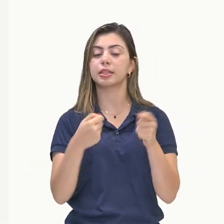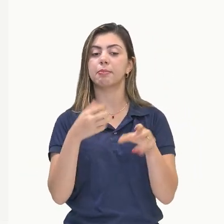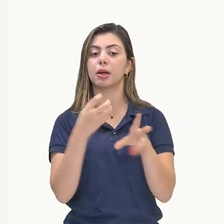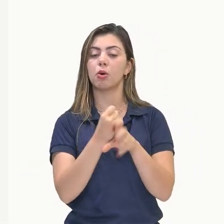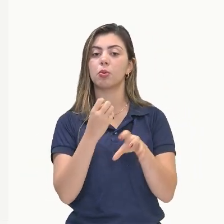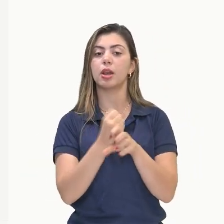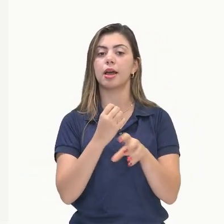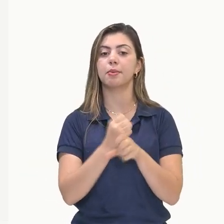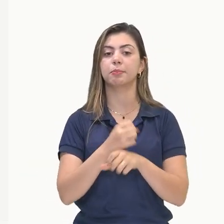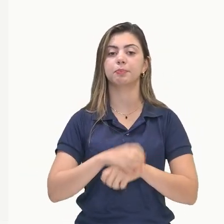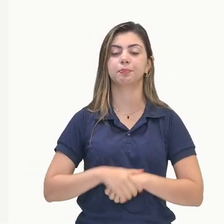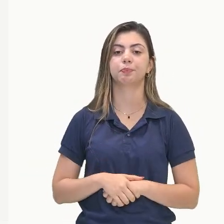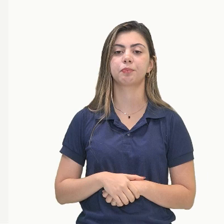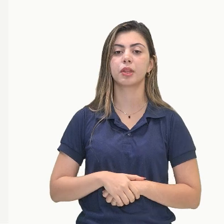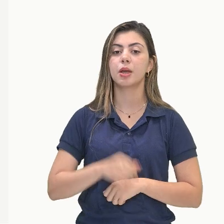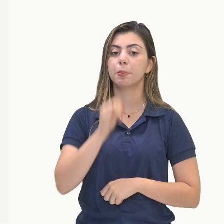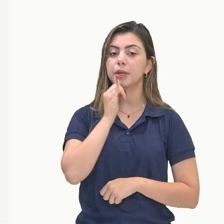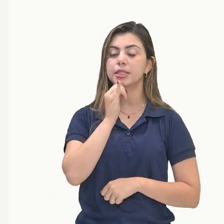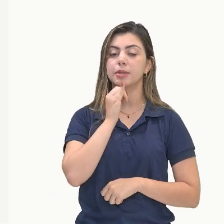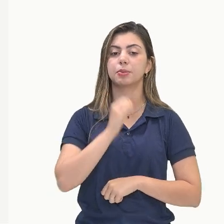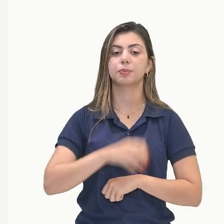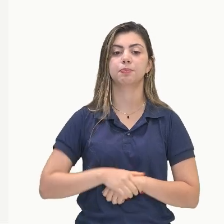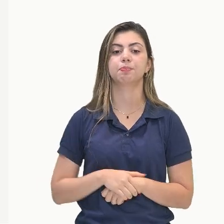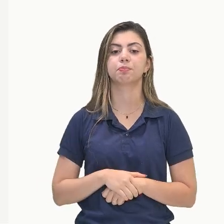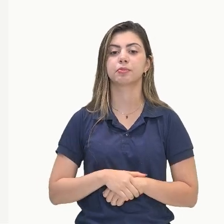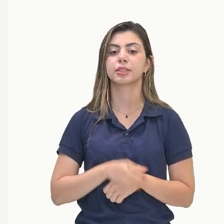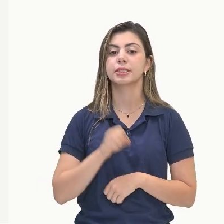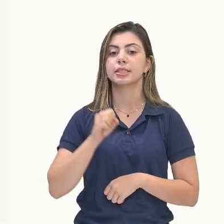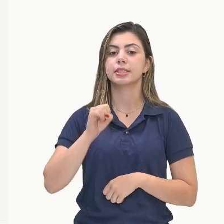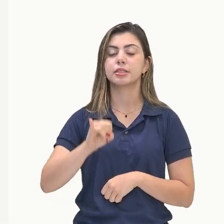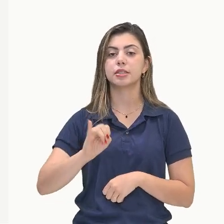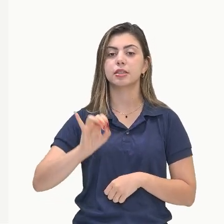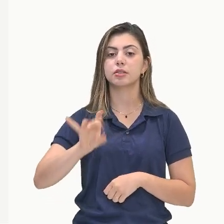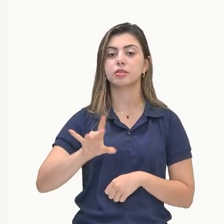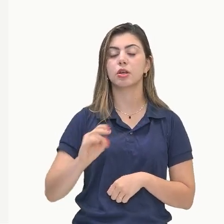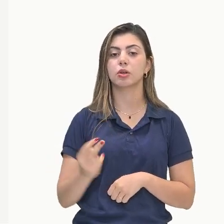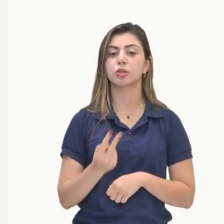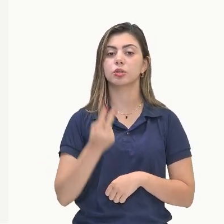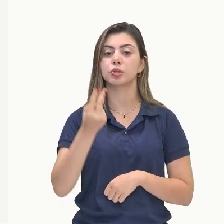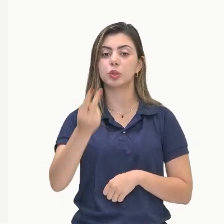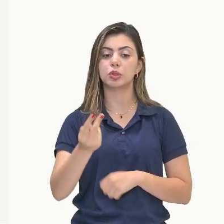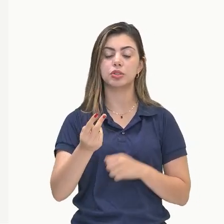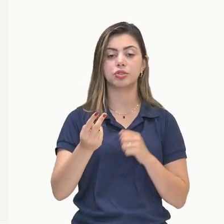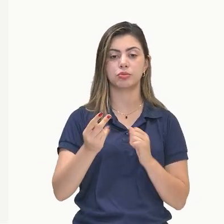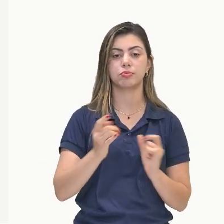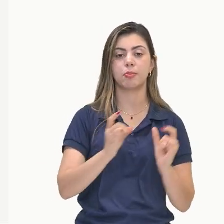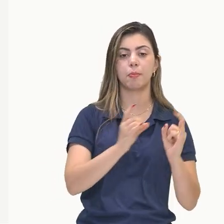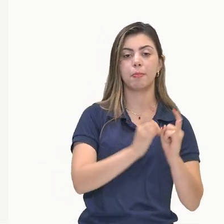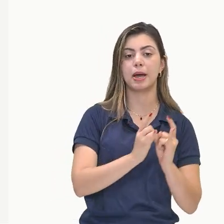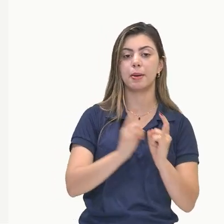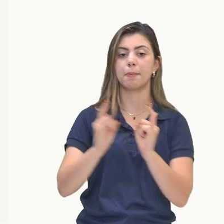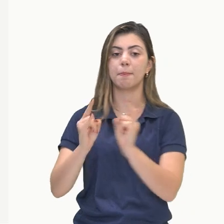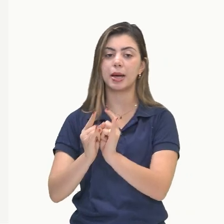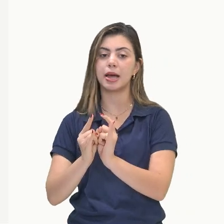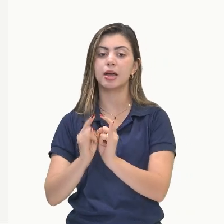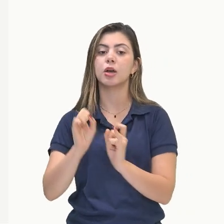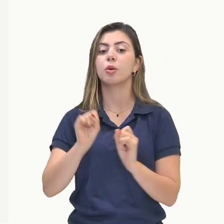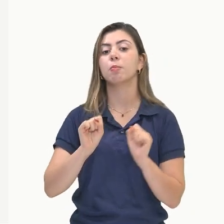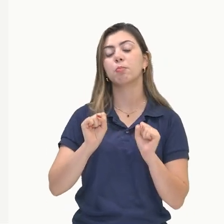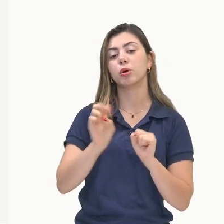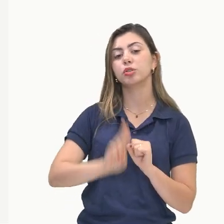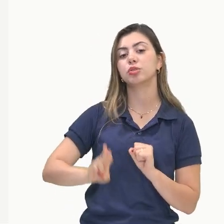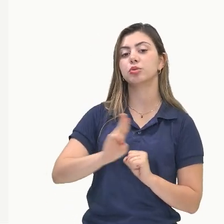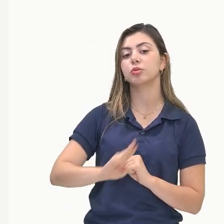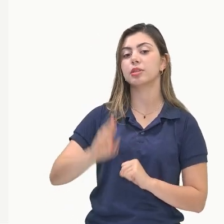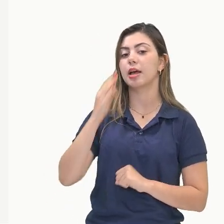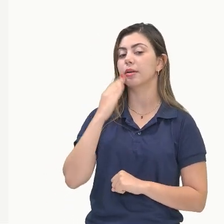equivalente. Veja, se eu tiver apenas 2 capacitores associados, eu posso usar essa expressão aqui, ó,